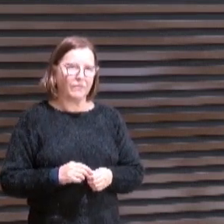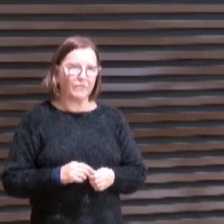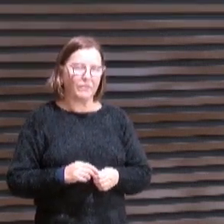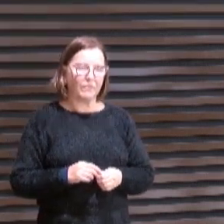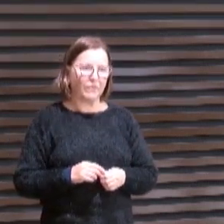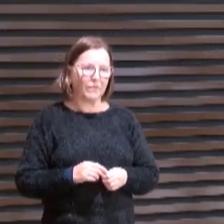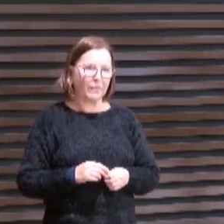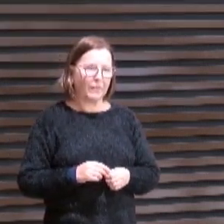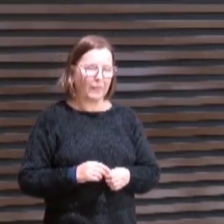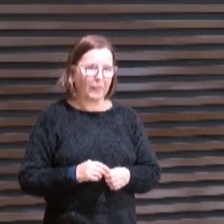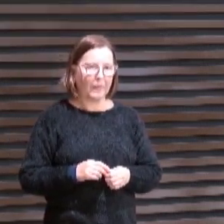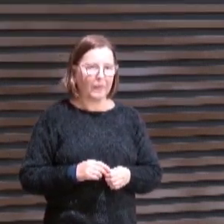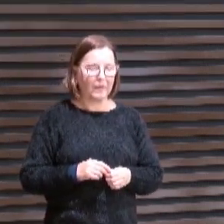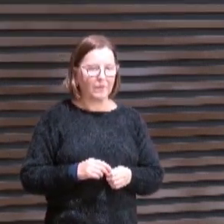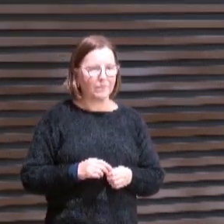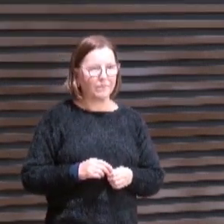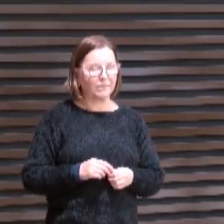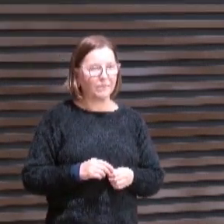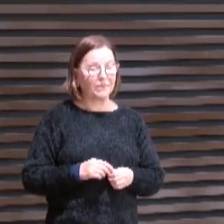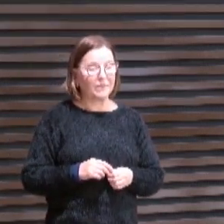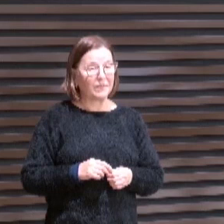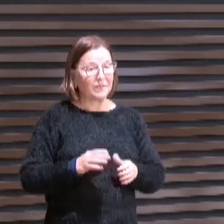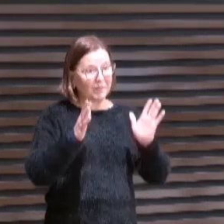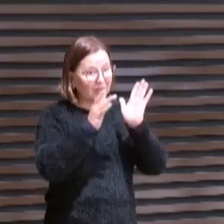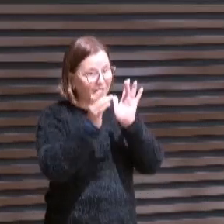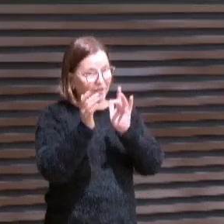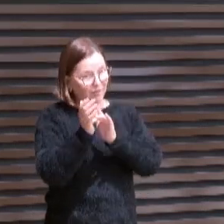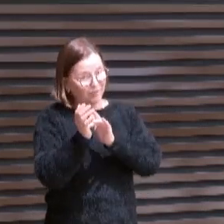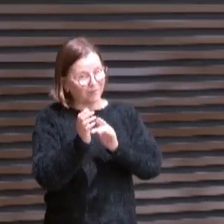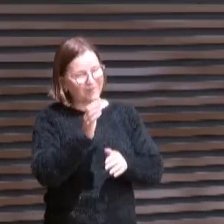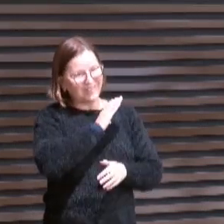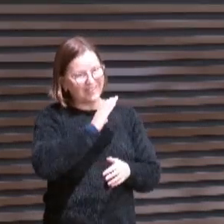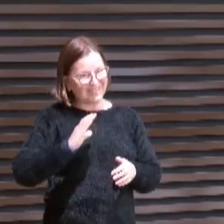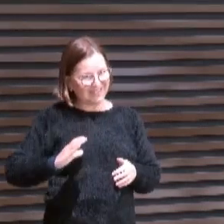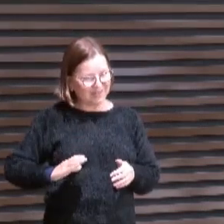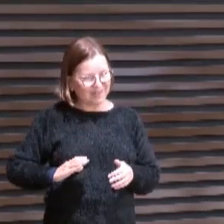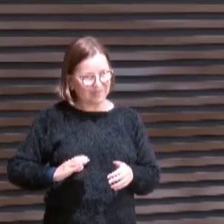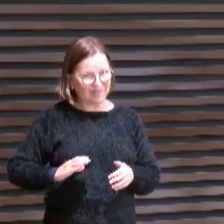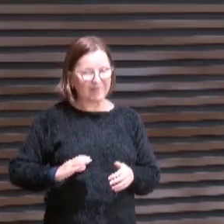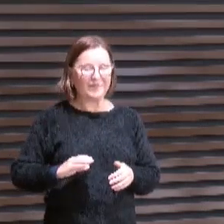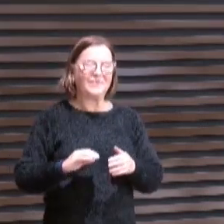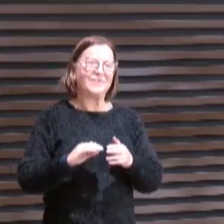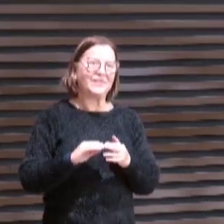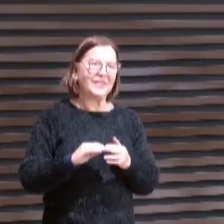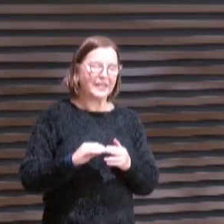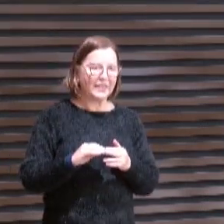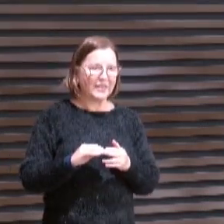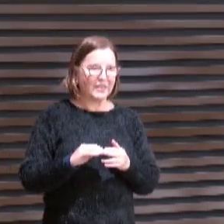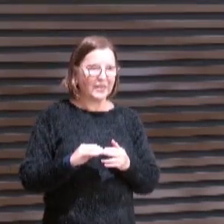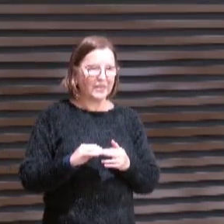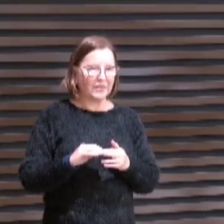É como se as duas naturezas estivessem dialogando na cruz sobre a obra da